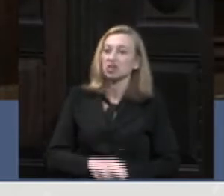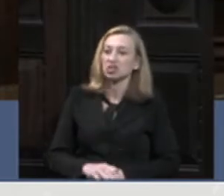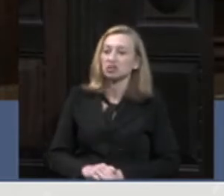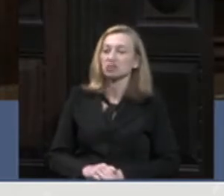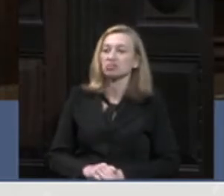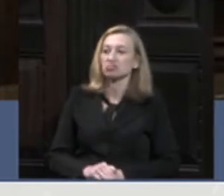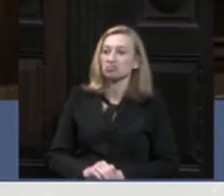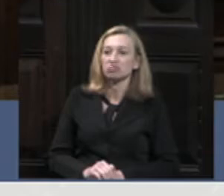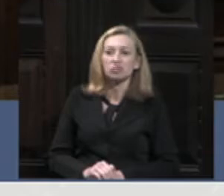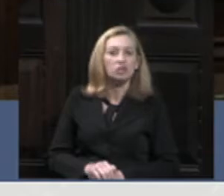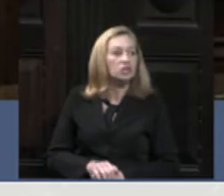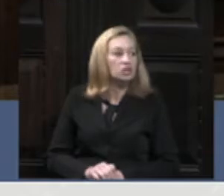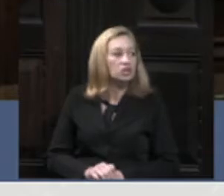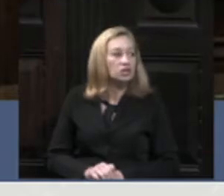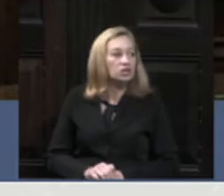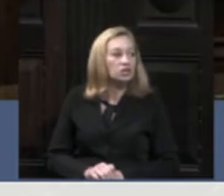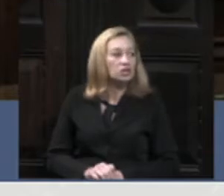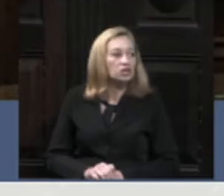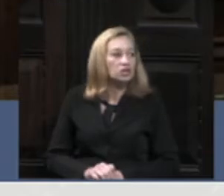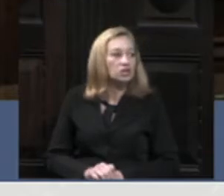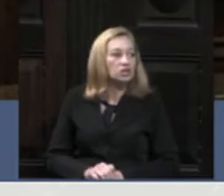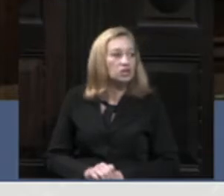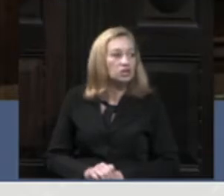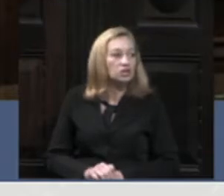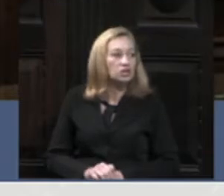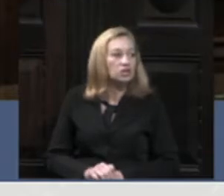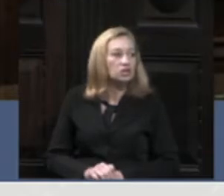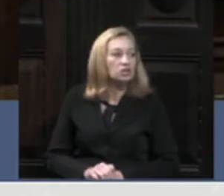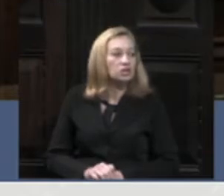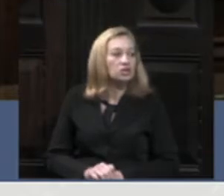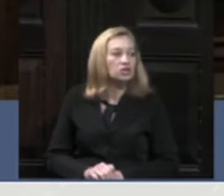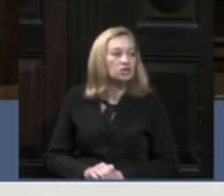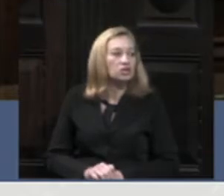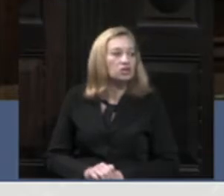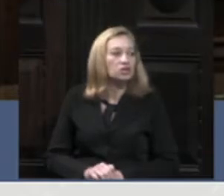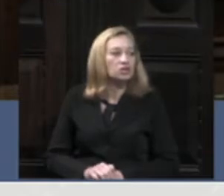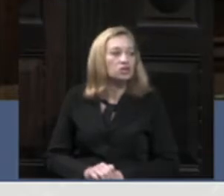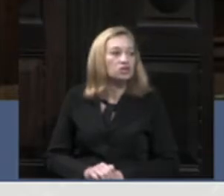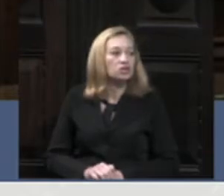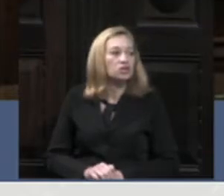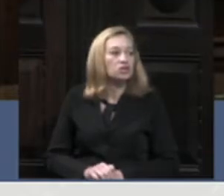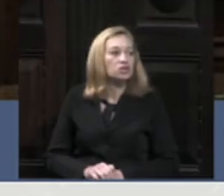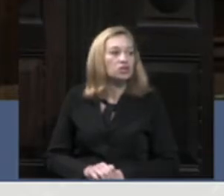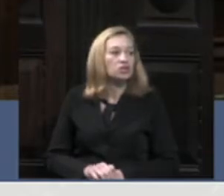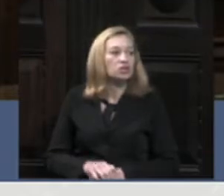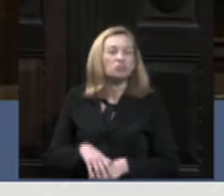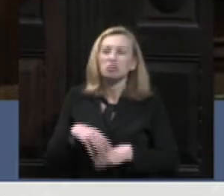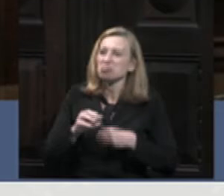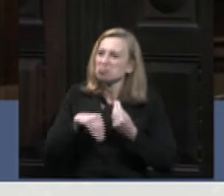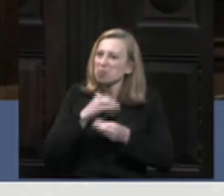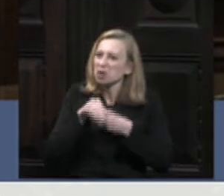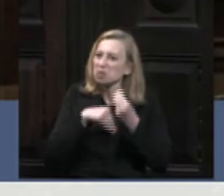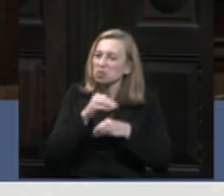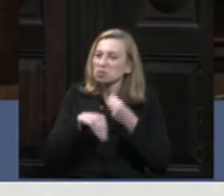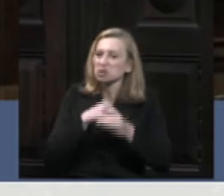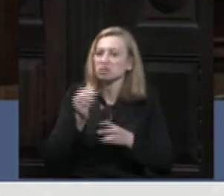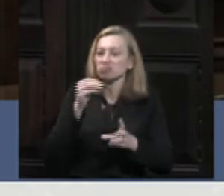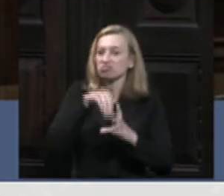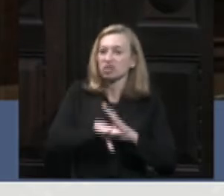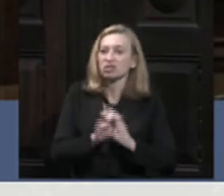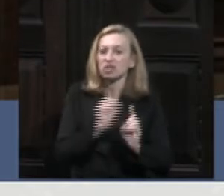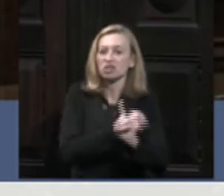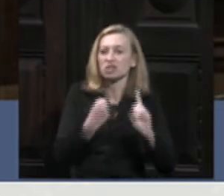da preparação de um desmonte da sociedade brasileira e, principalmente, de